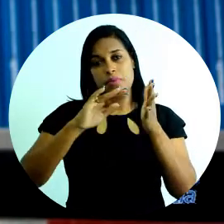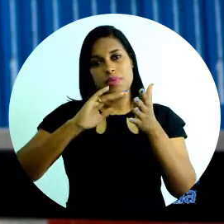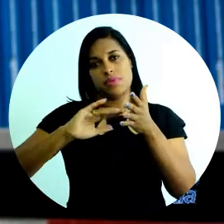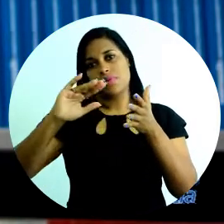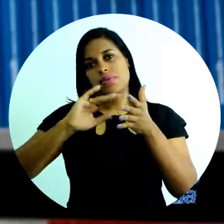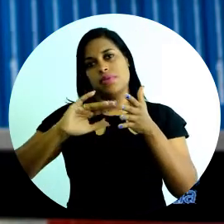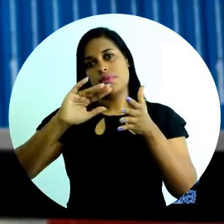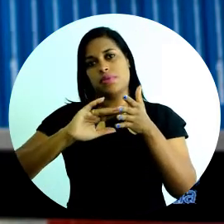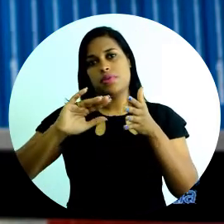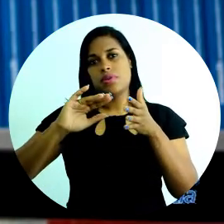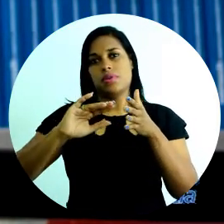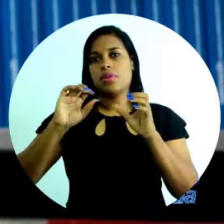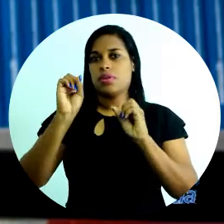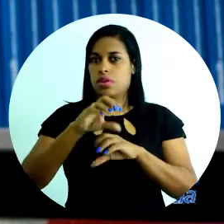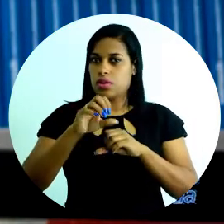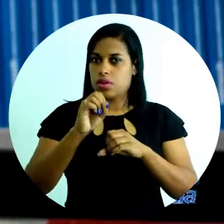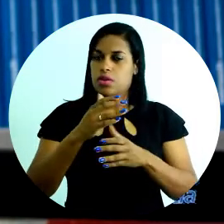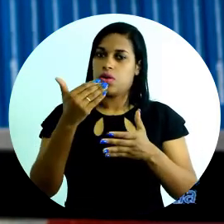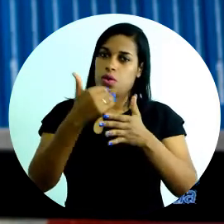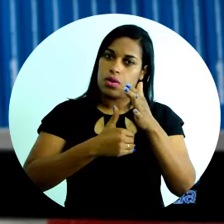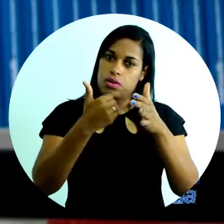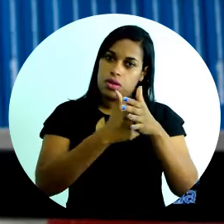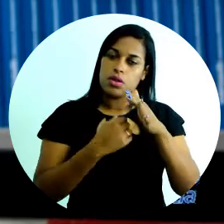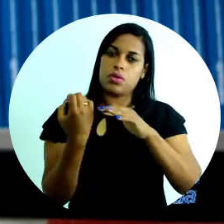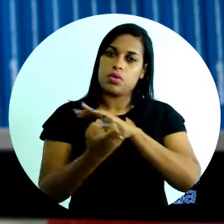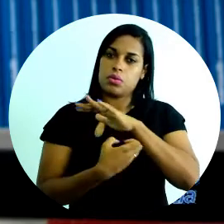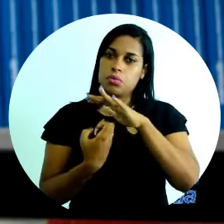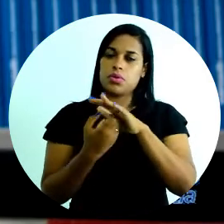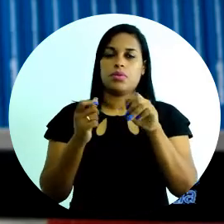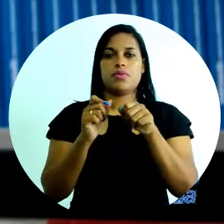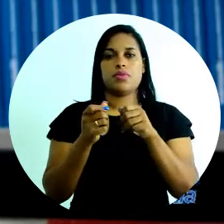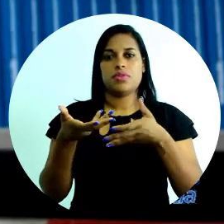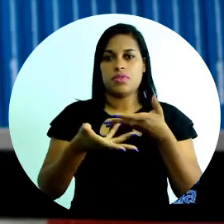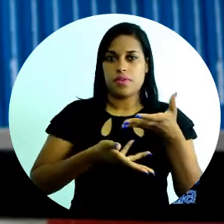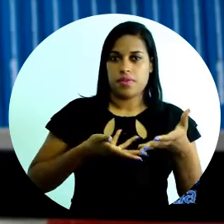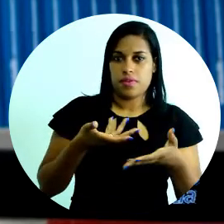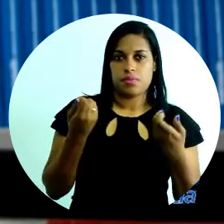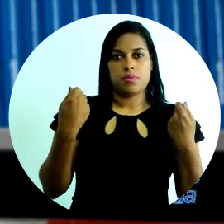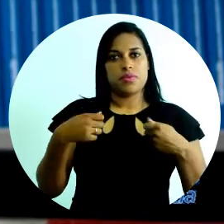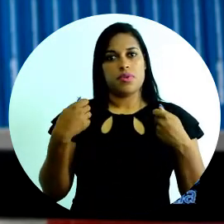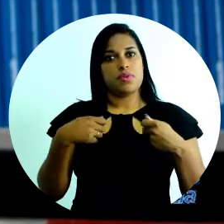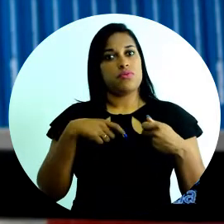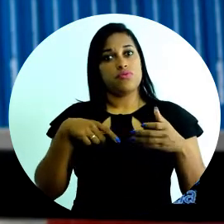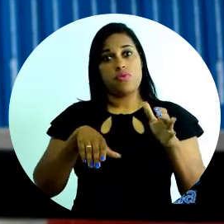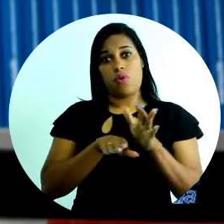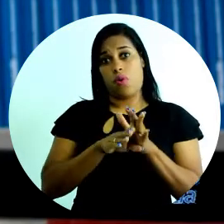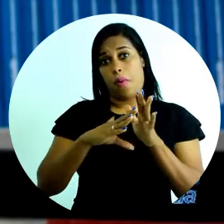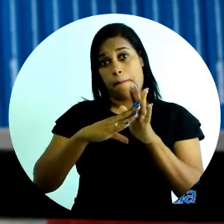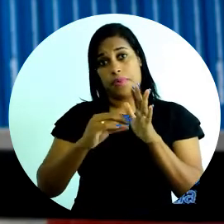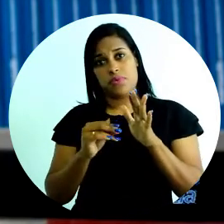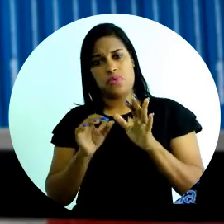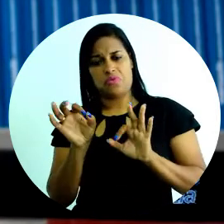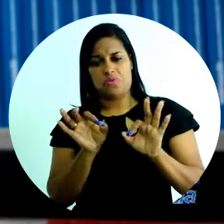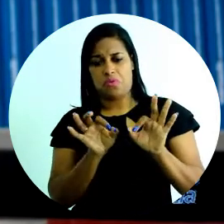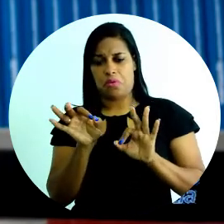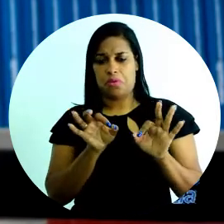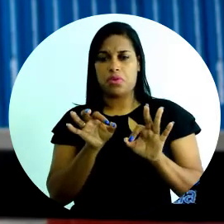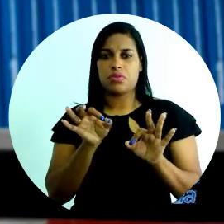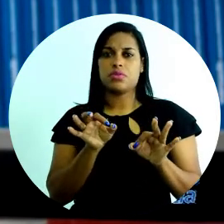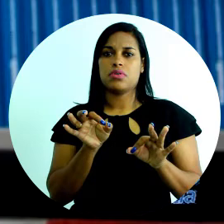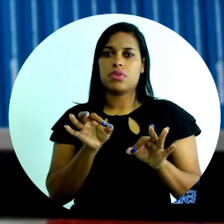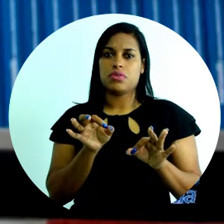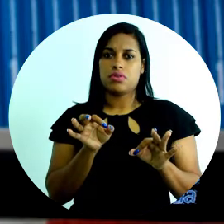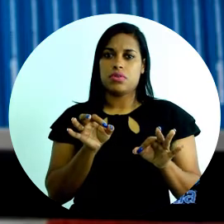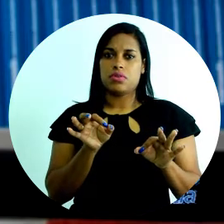verdade, a própria Secretaria da Educação contratou empresas para fazer os serviços que eram necessários, e, na verdade, chegou um modelo pronto, um